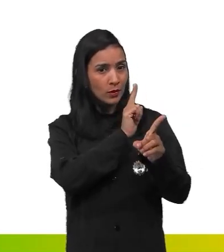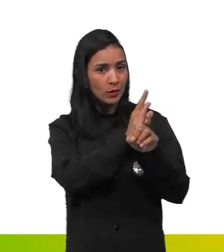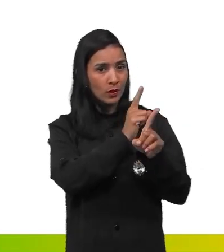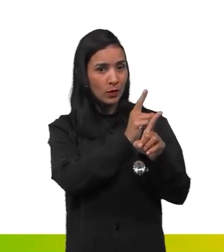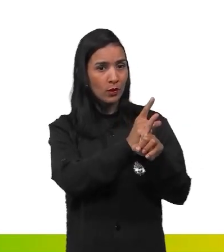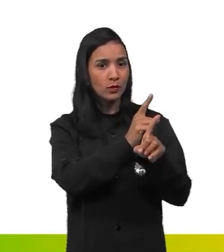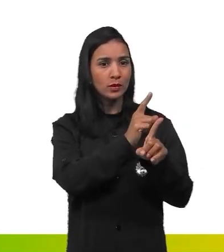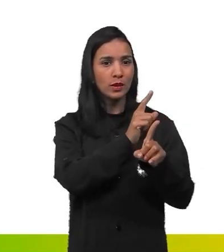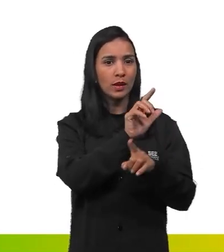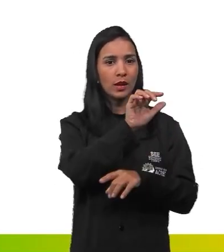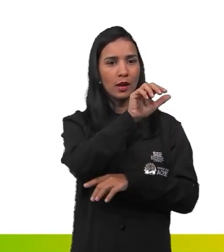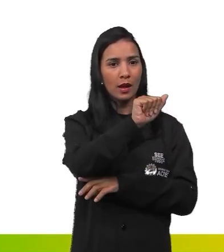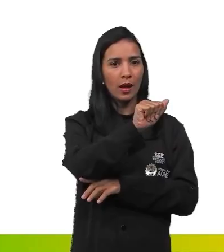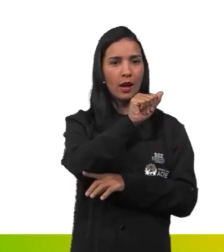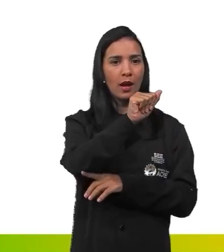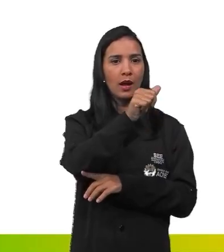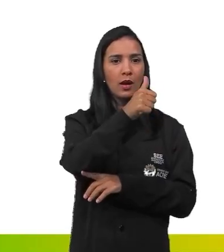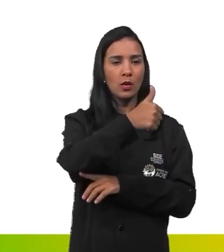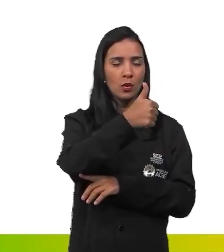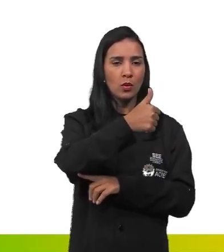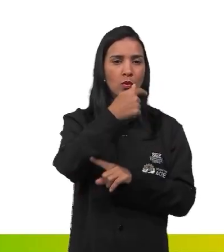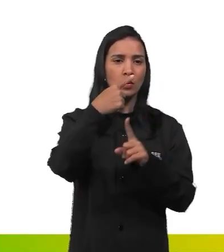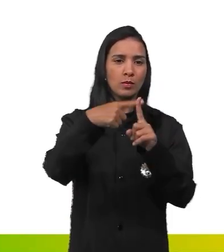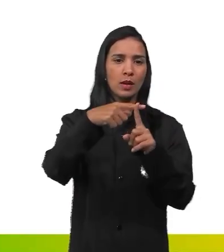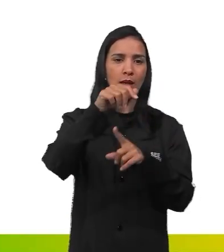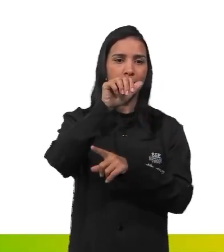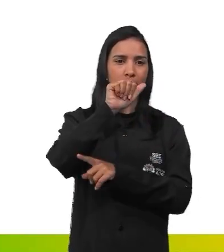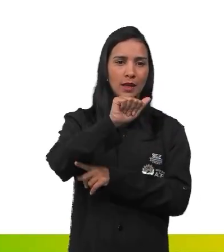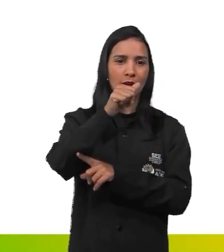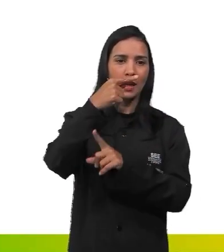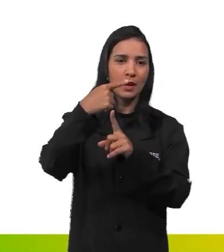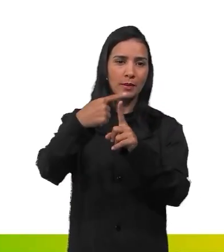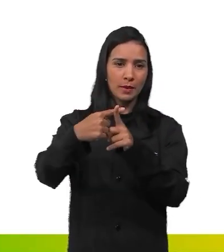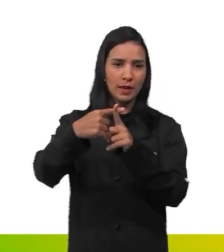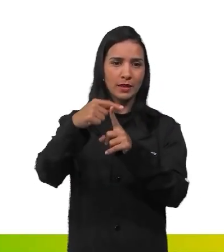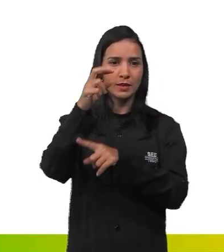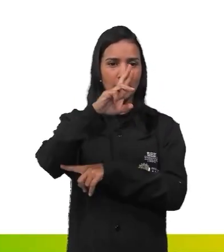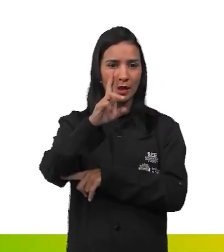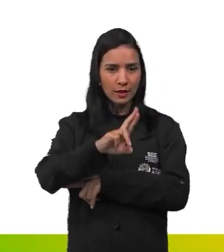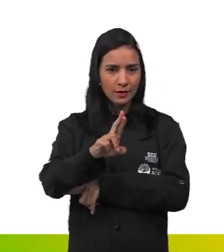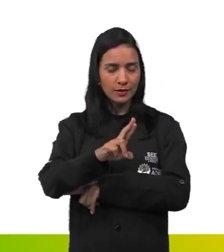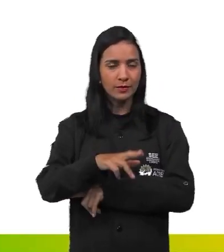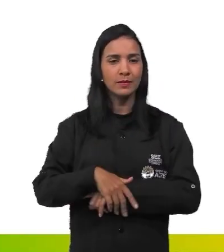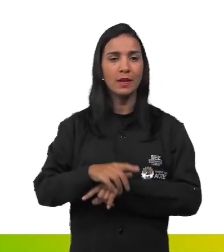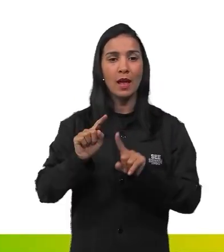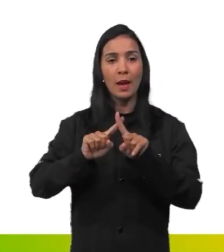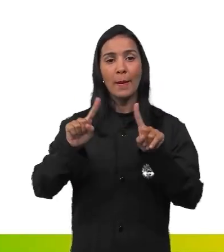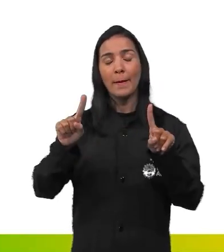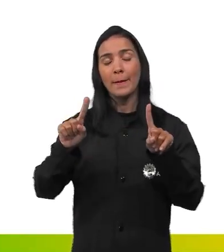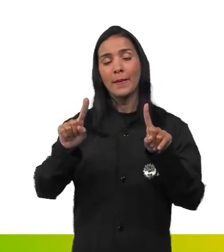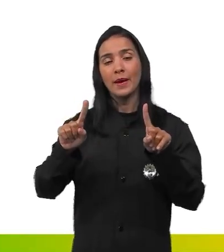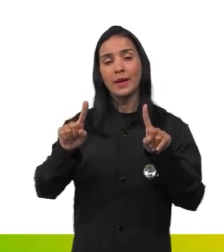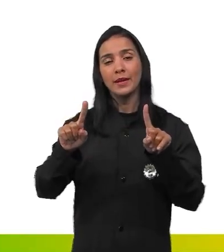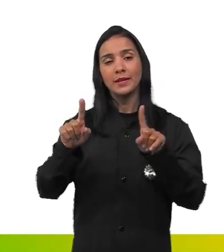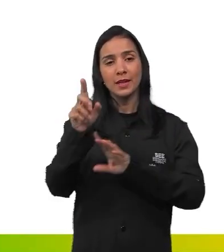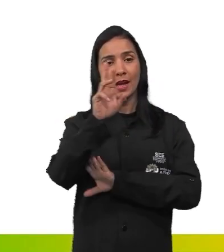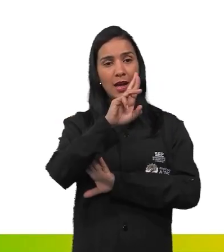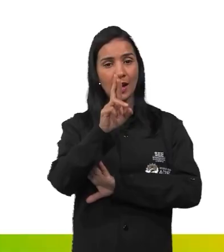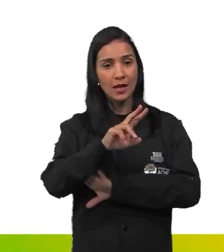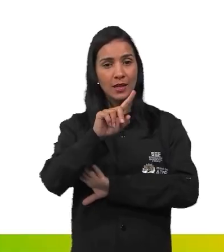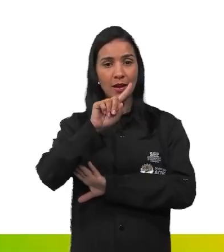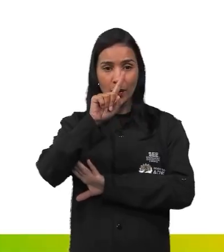AN menos 1. Só que a razão D mais o AN menos 1 é o próximo